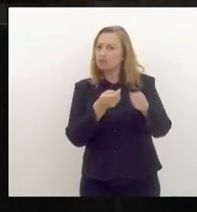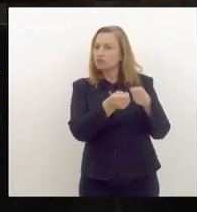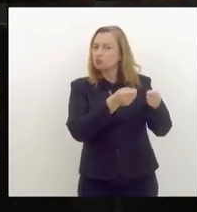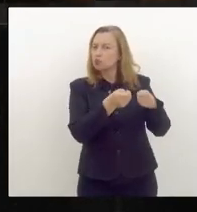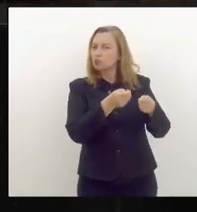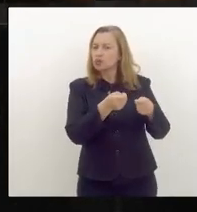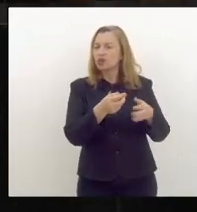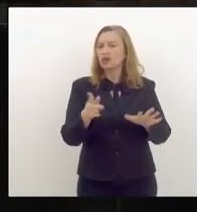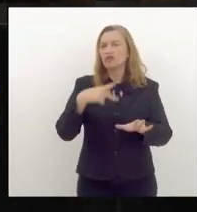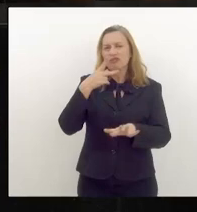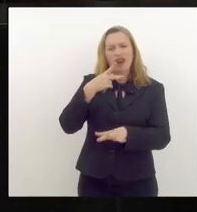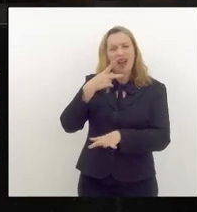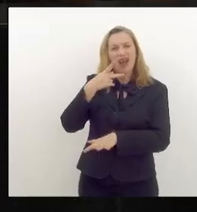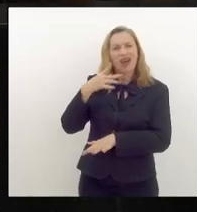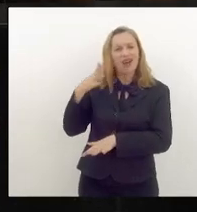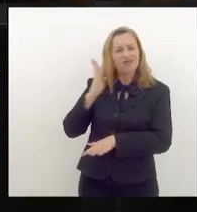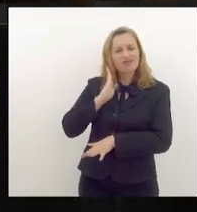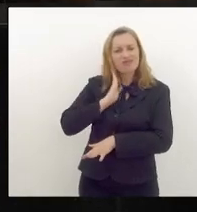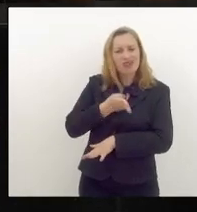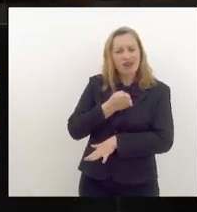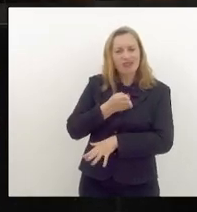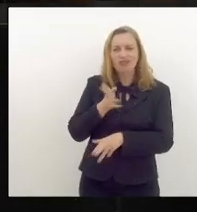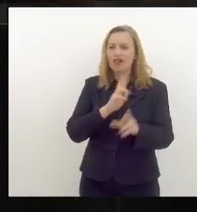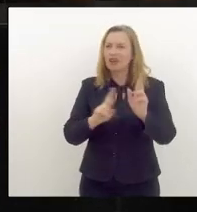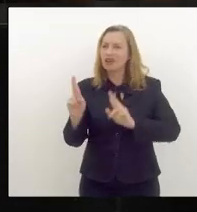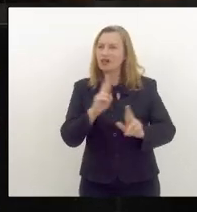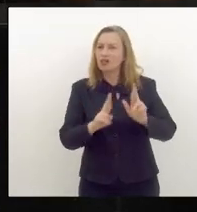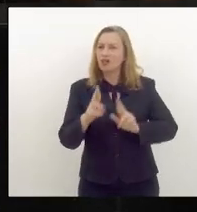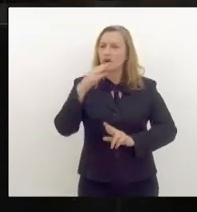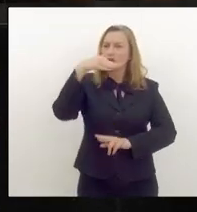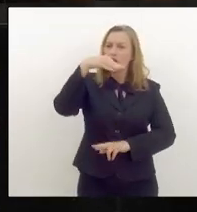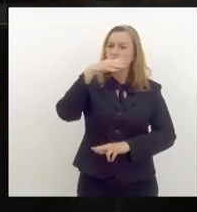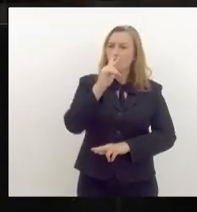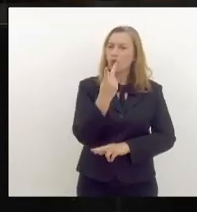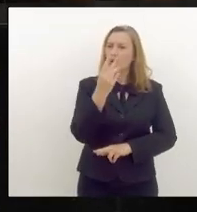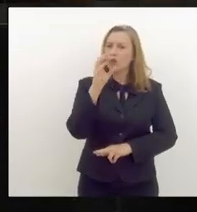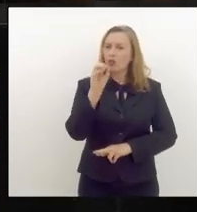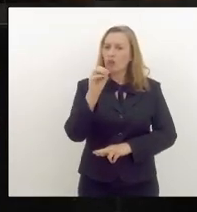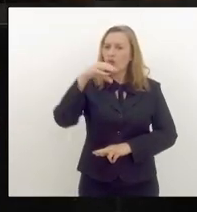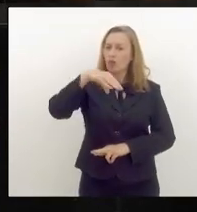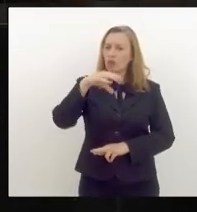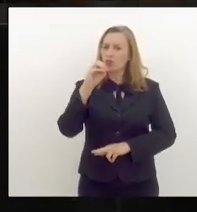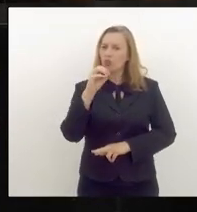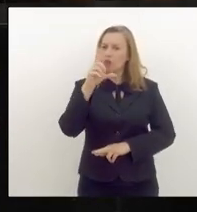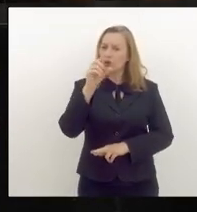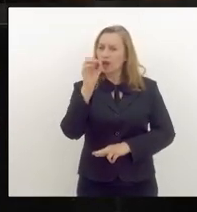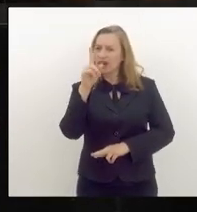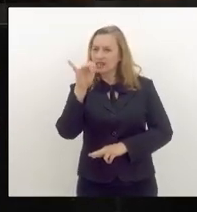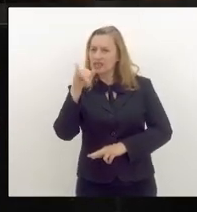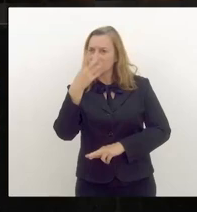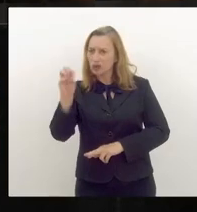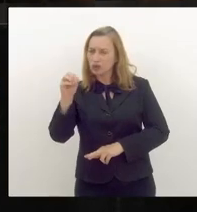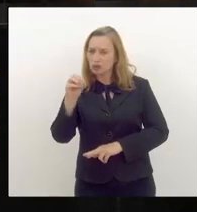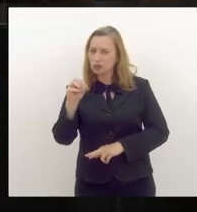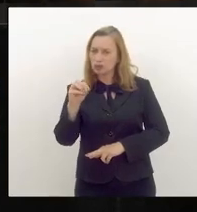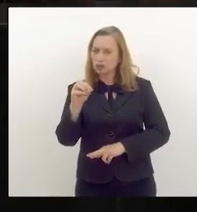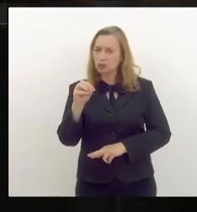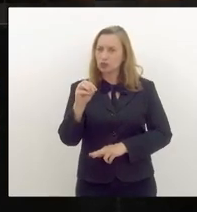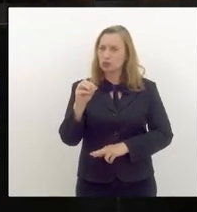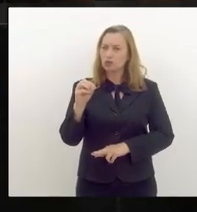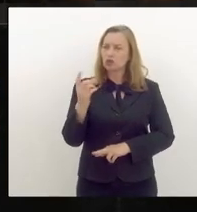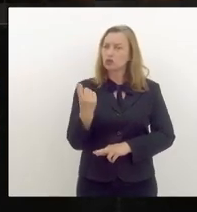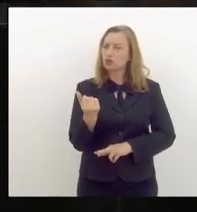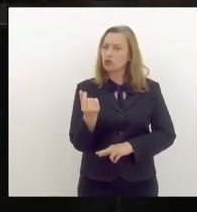falar aqui de maneira Direta em relação a homologação do aumento dos pedágios conferido pela